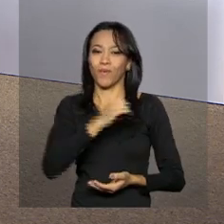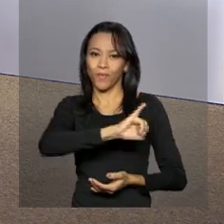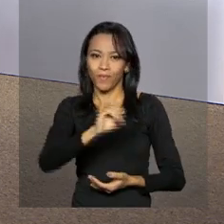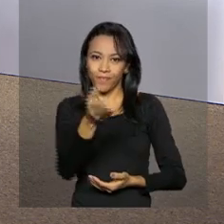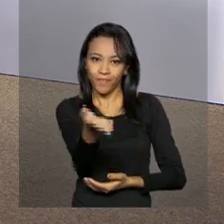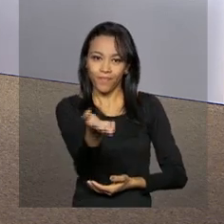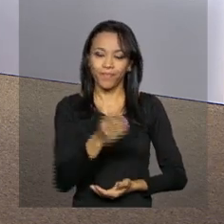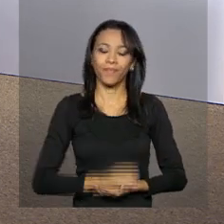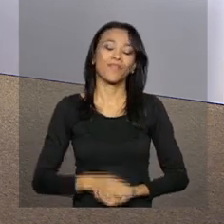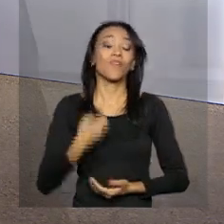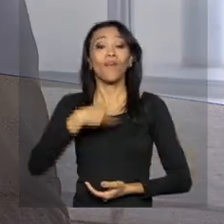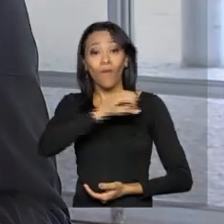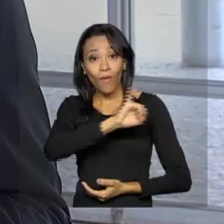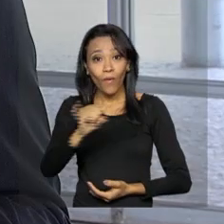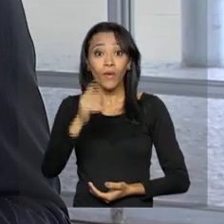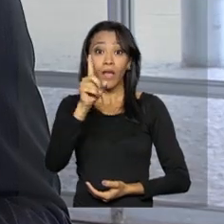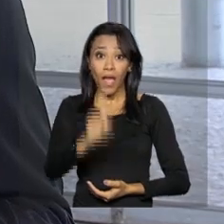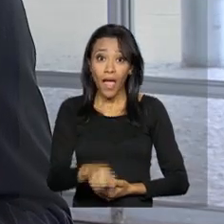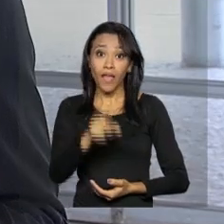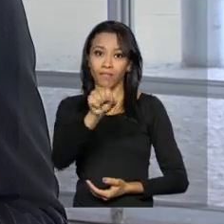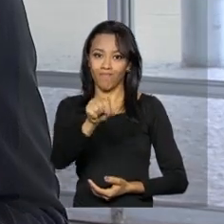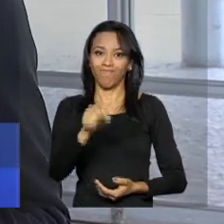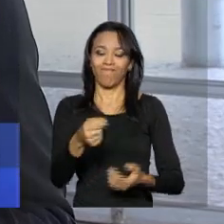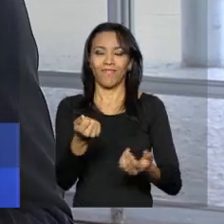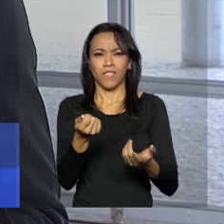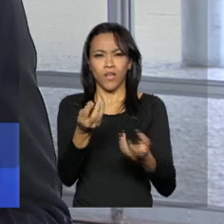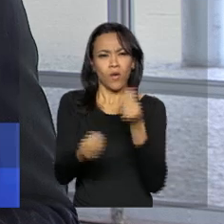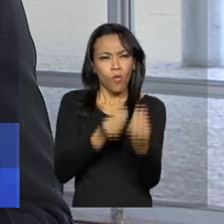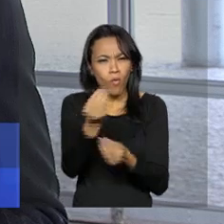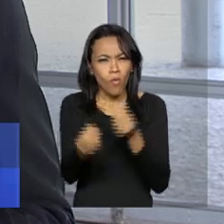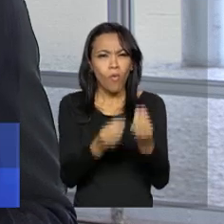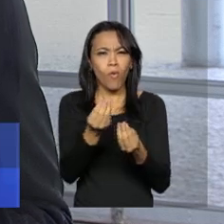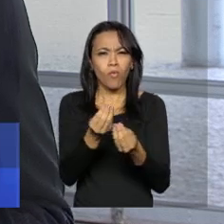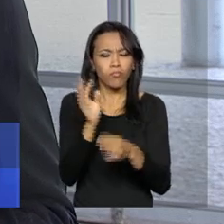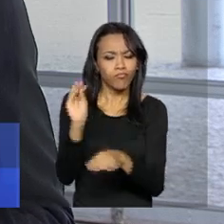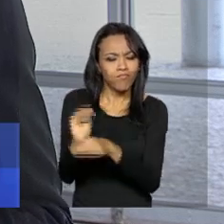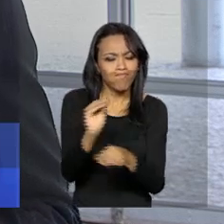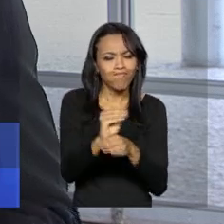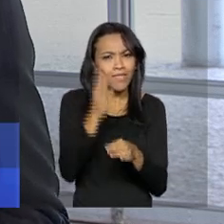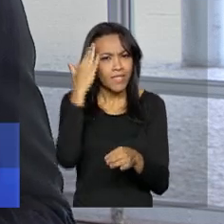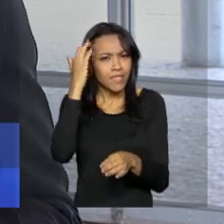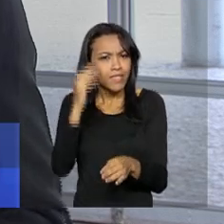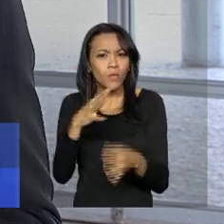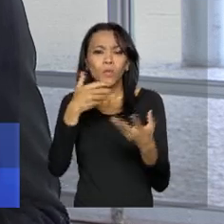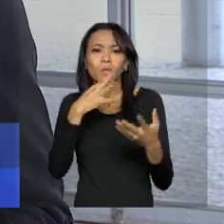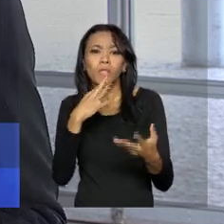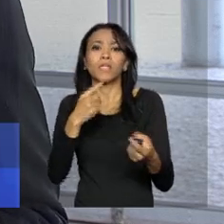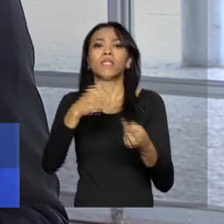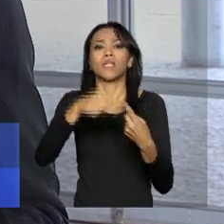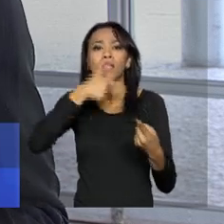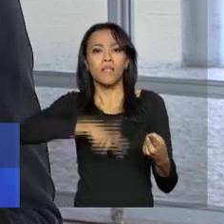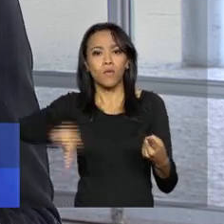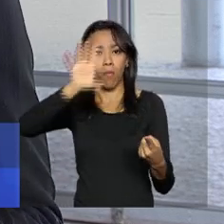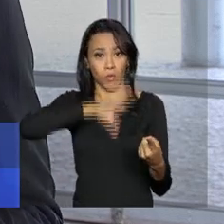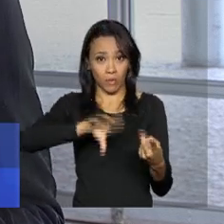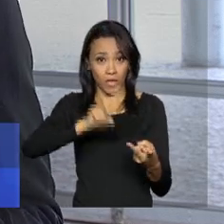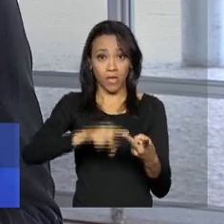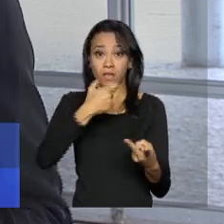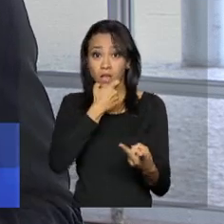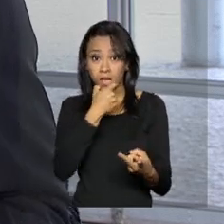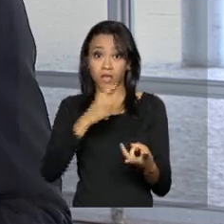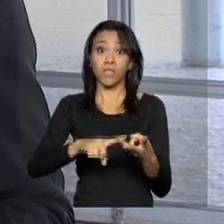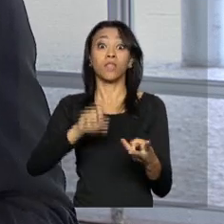o Oi Daniele o módulo zica abordagem clínica na atenção básica está disponível nas línguas portuguesa Inglesa e